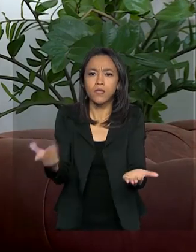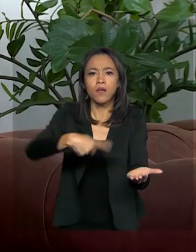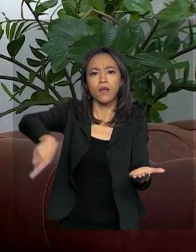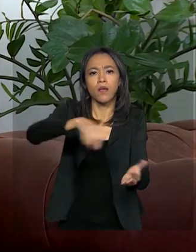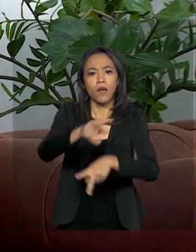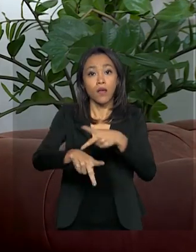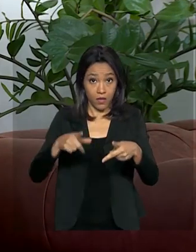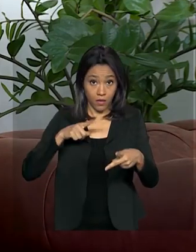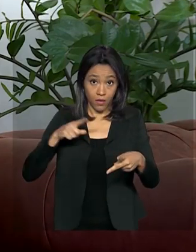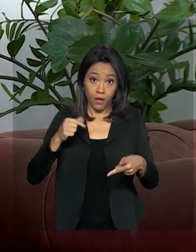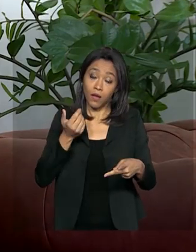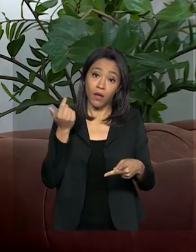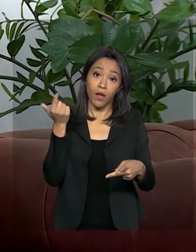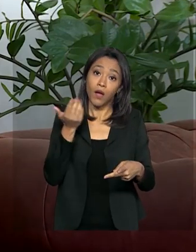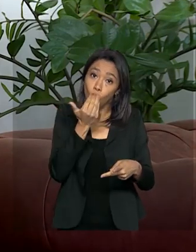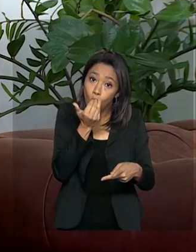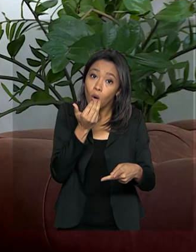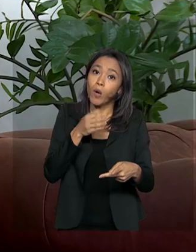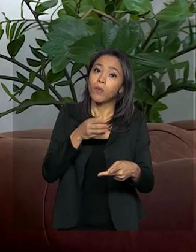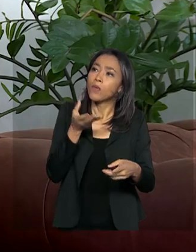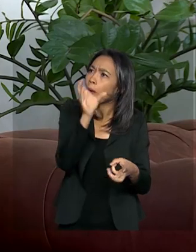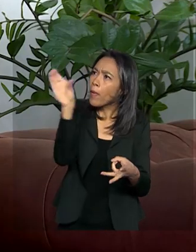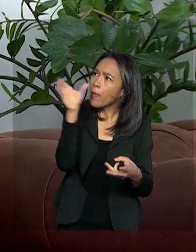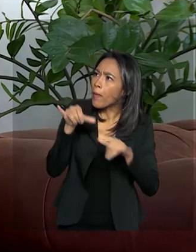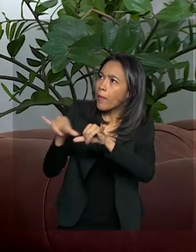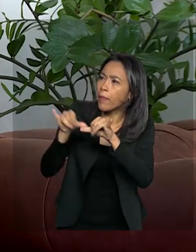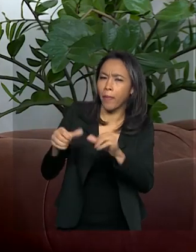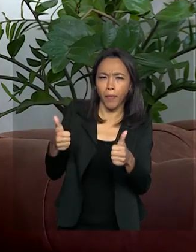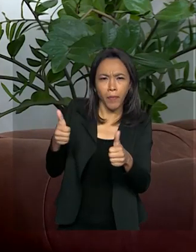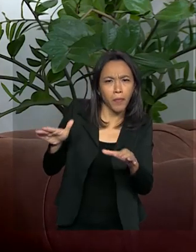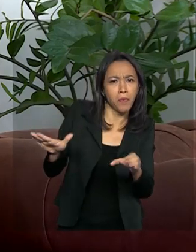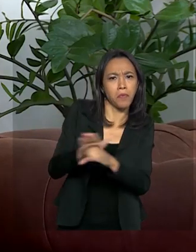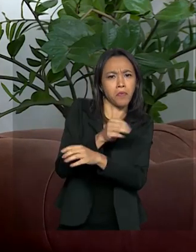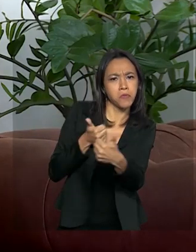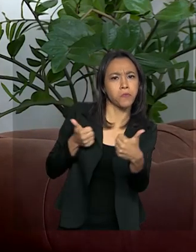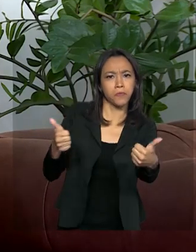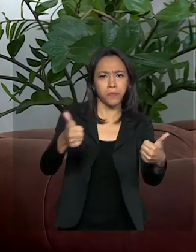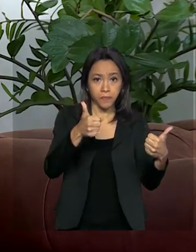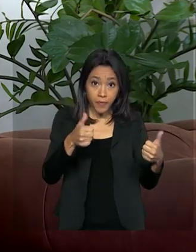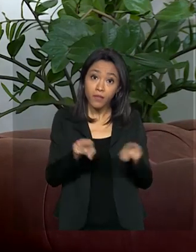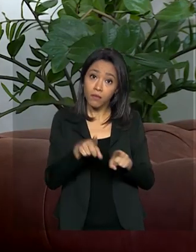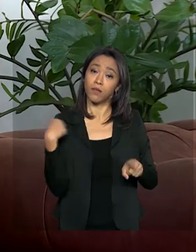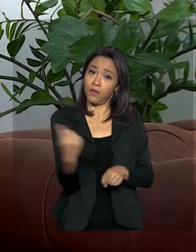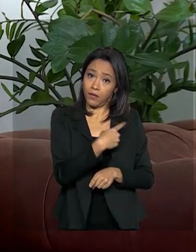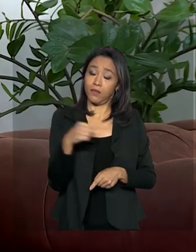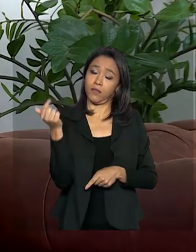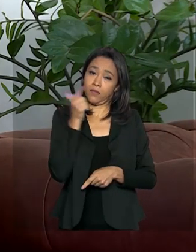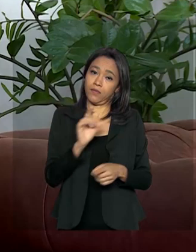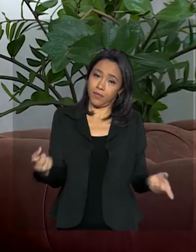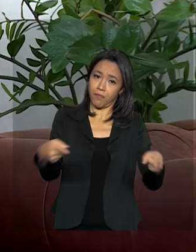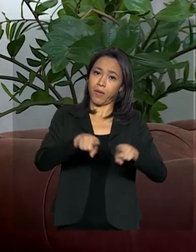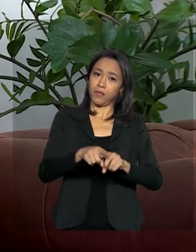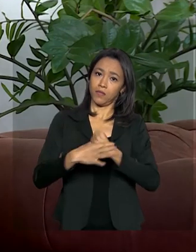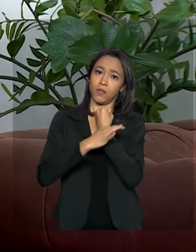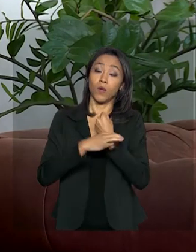seja abastecida com fatura a e também para que a gente possa ser um parceiro